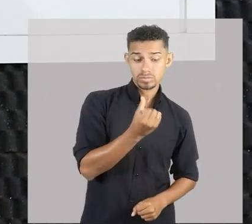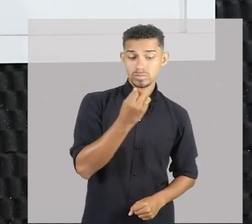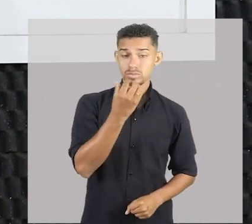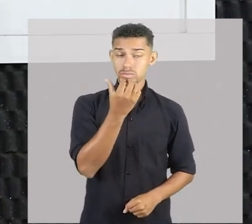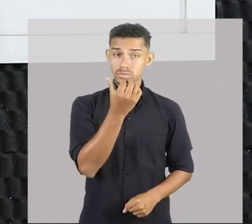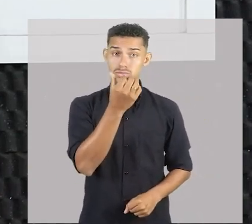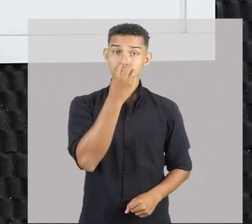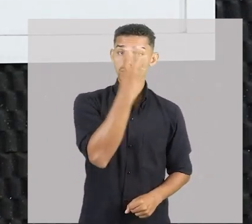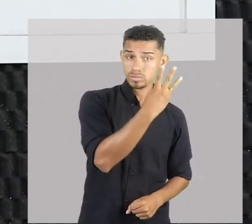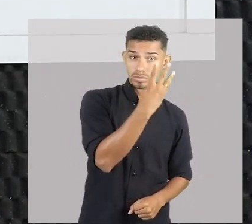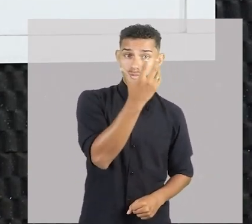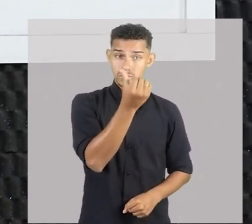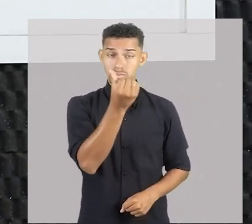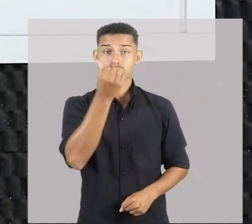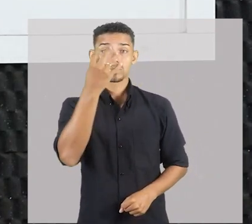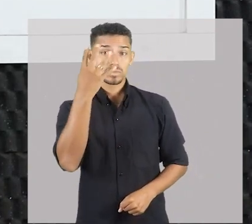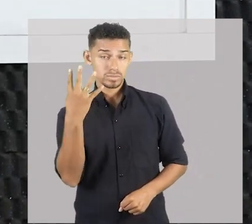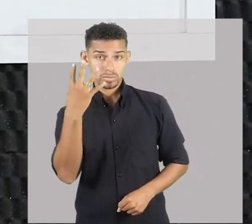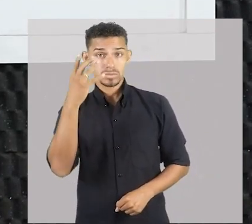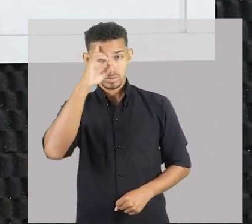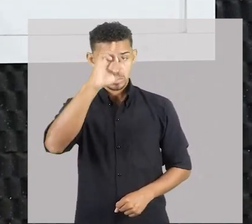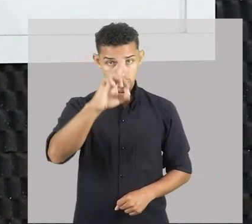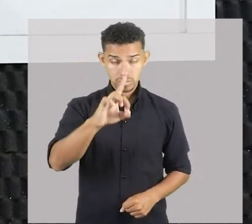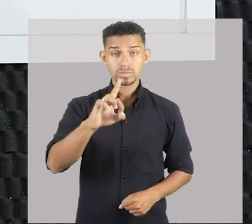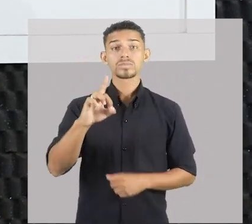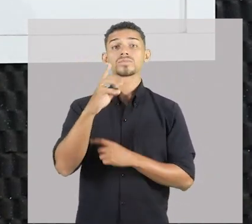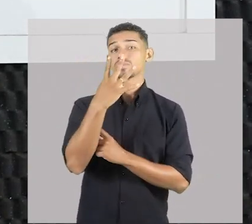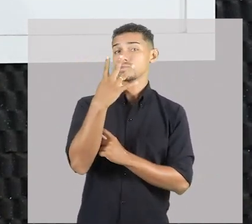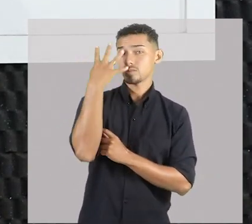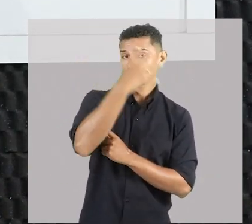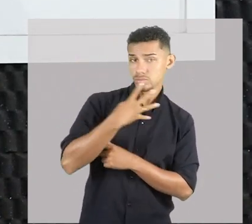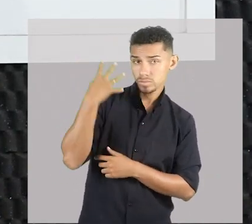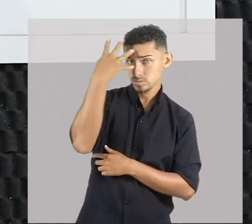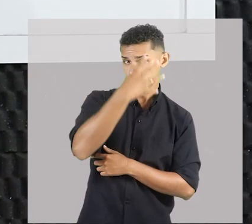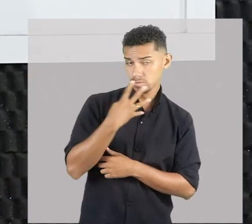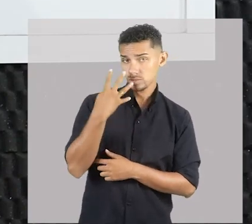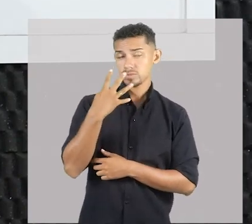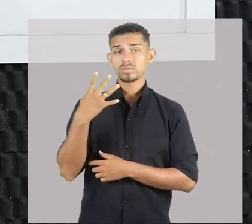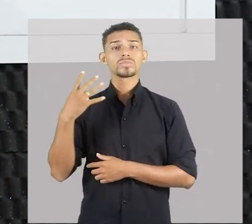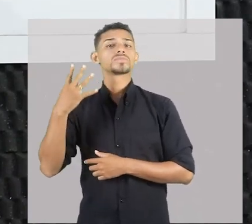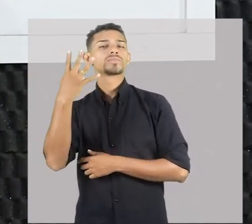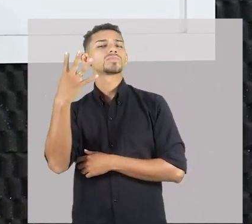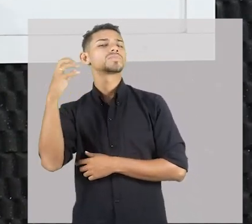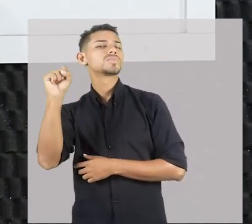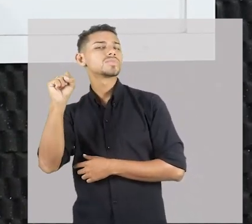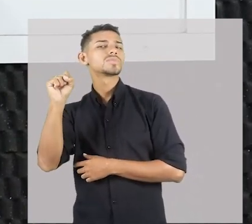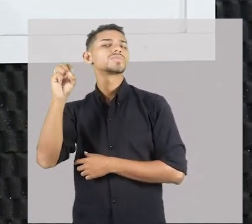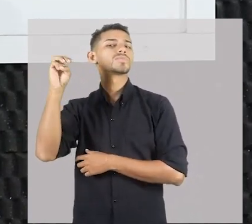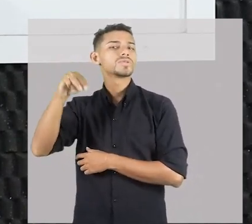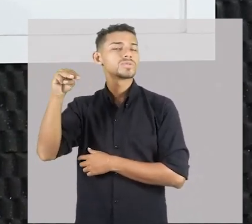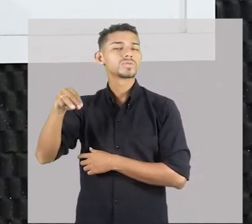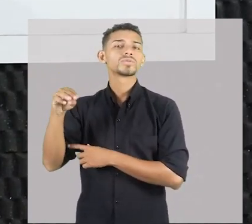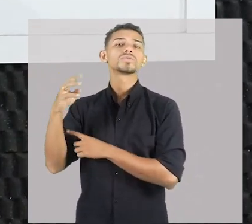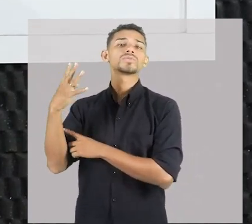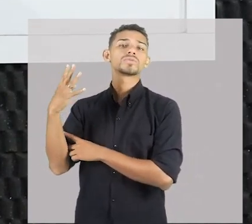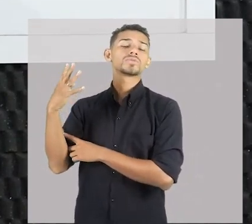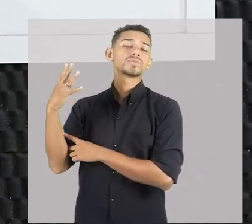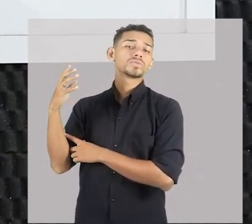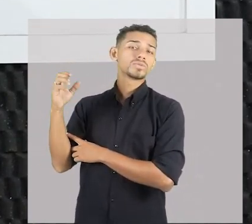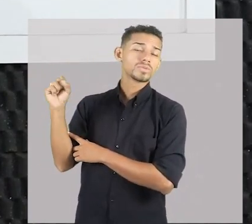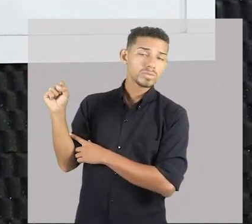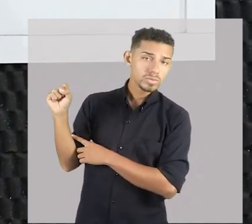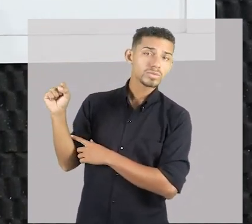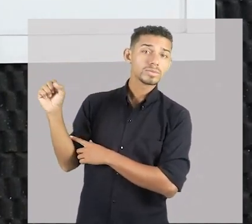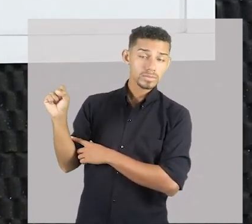365 dias, 4 horas, 48 minutos e 48 segundos. Vocês não aprenderam assim, aprenderam